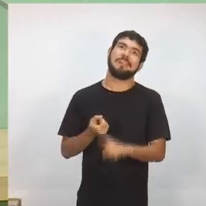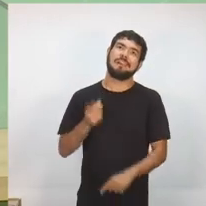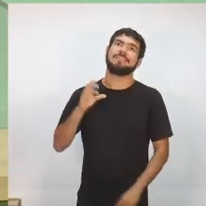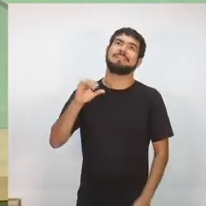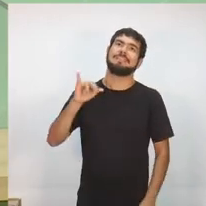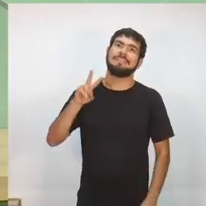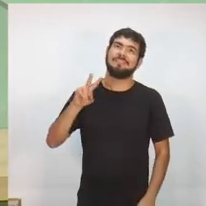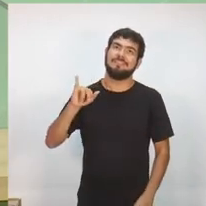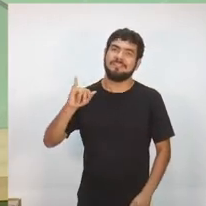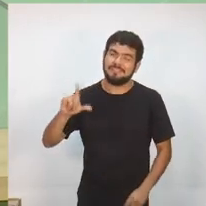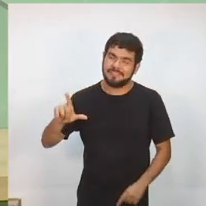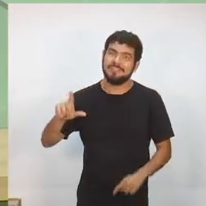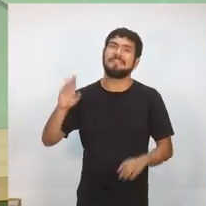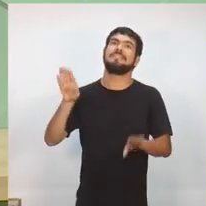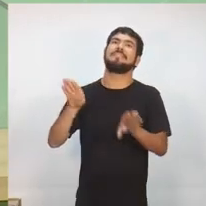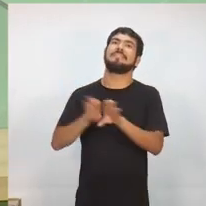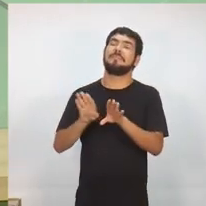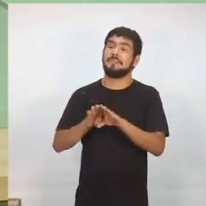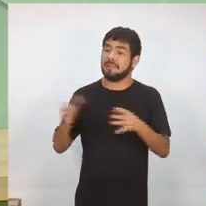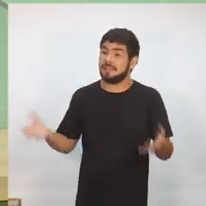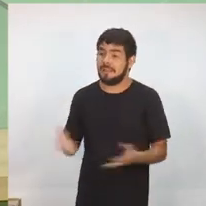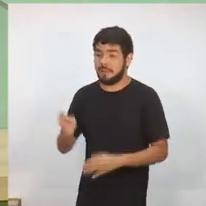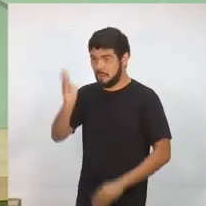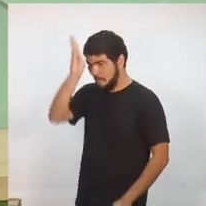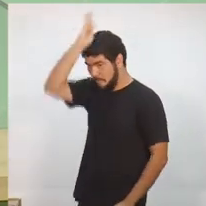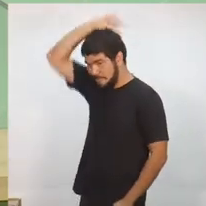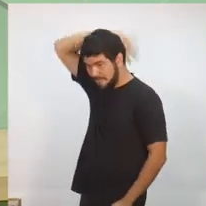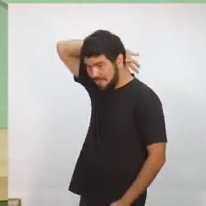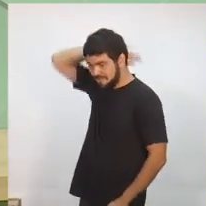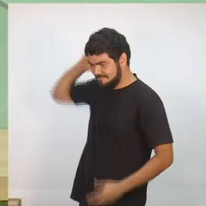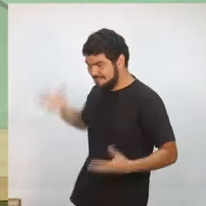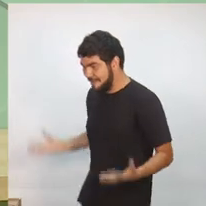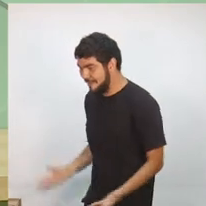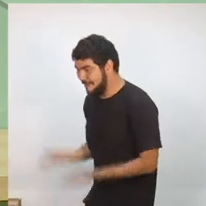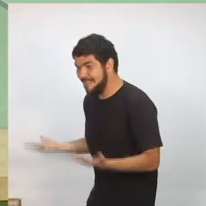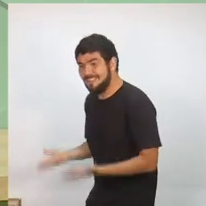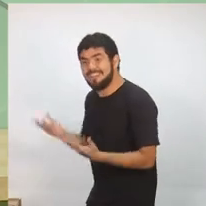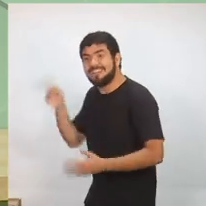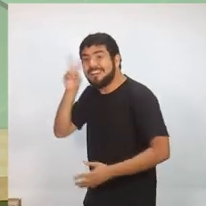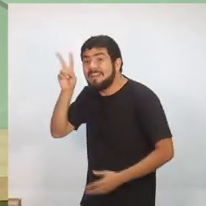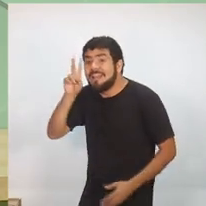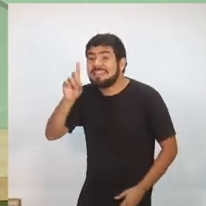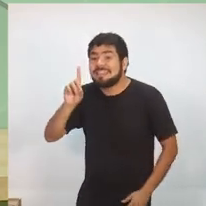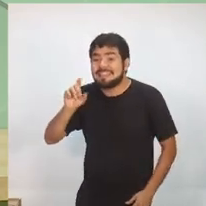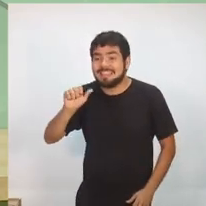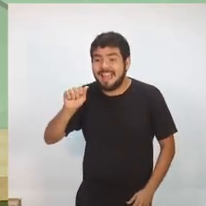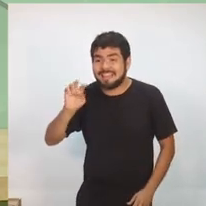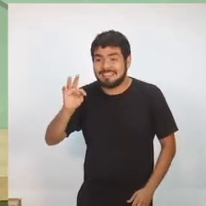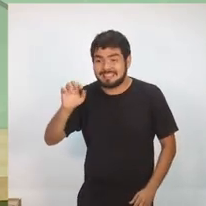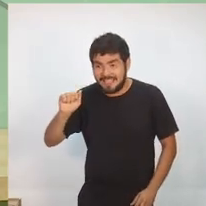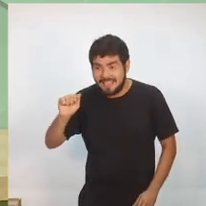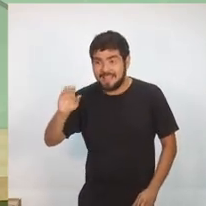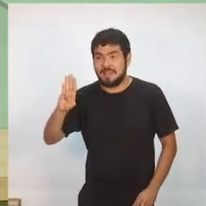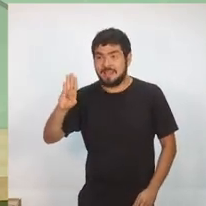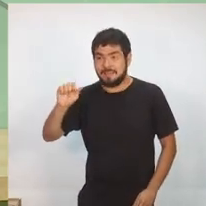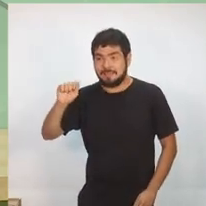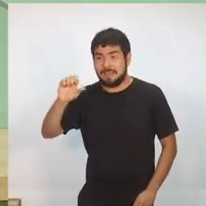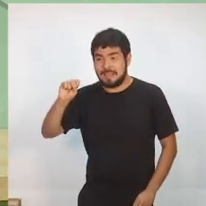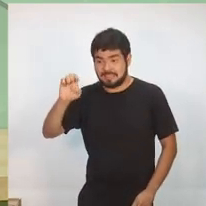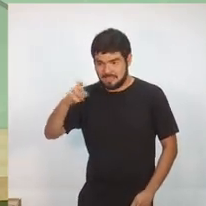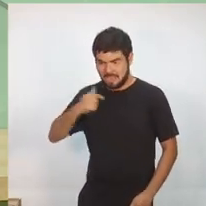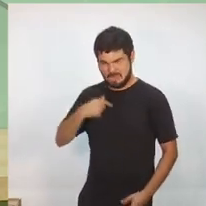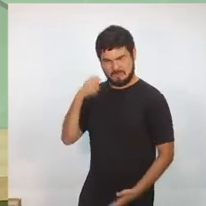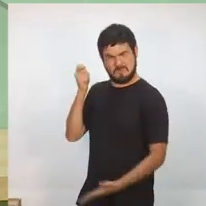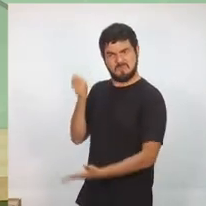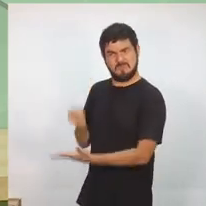de Bombeiros. Valorizei você, policial. Você tinha data base e eu cumpri tudo aquilo que eu me comprometi com a